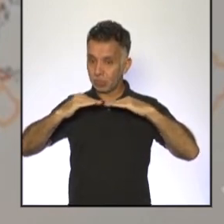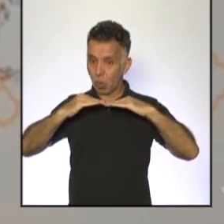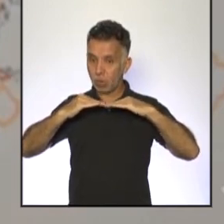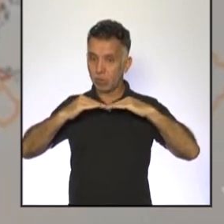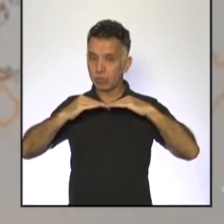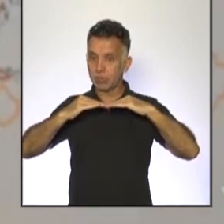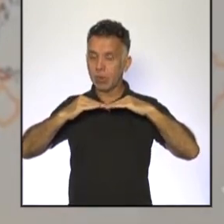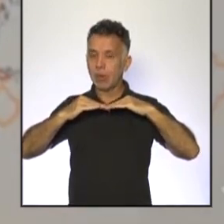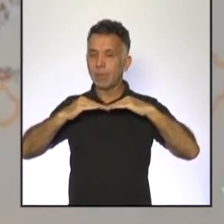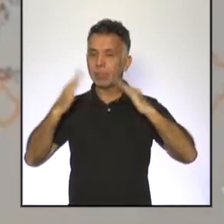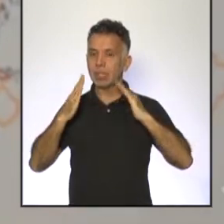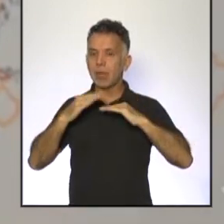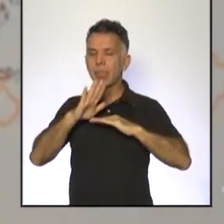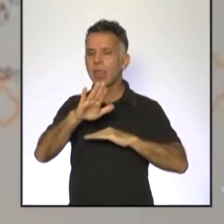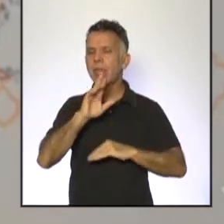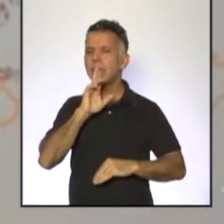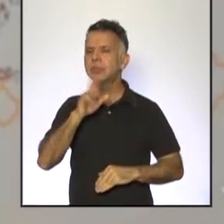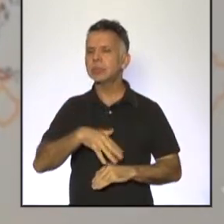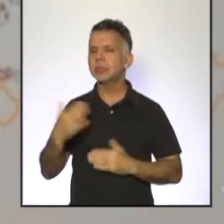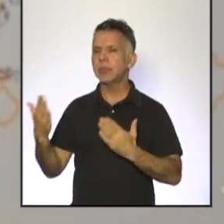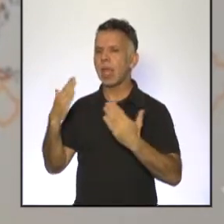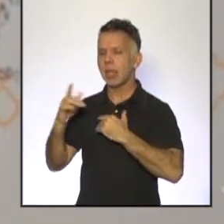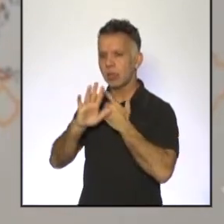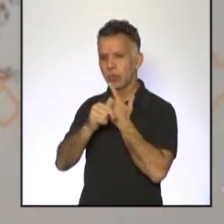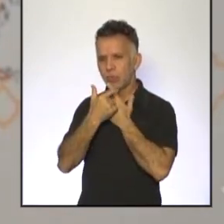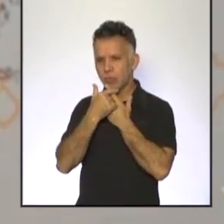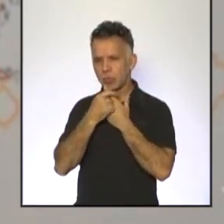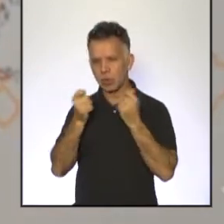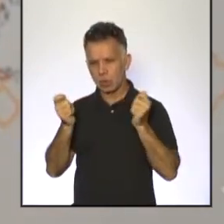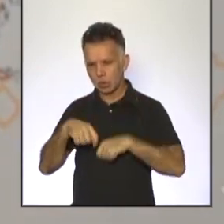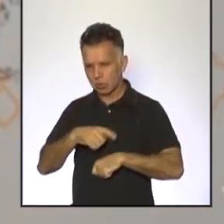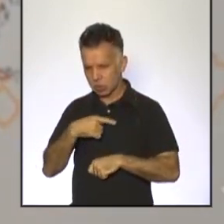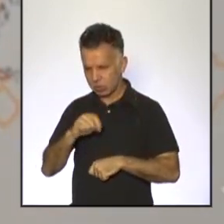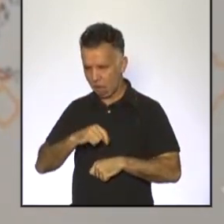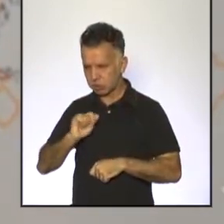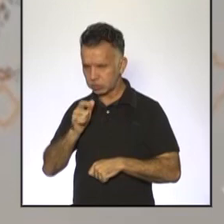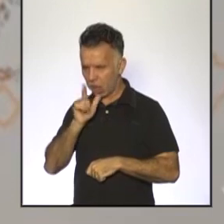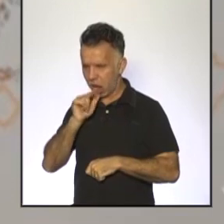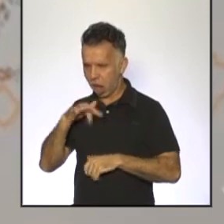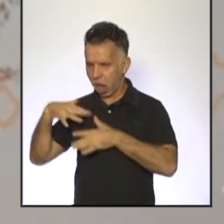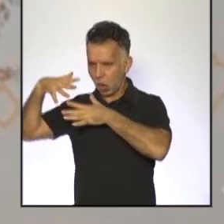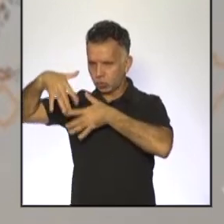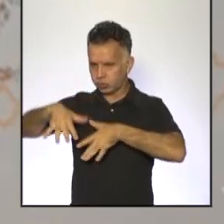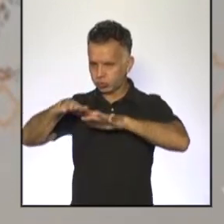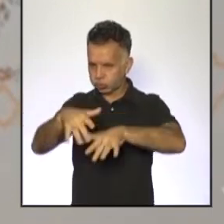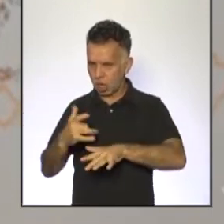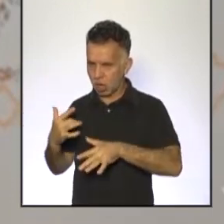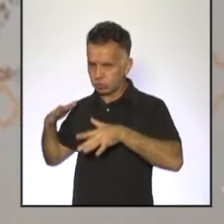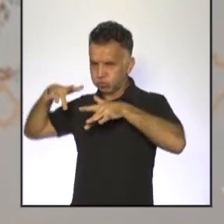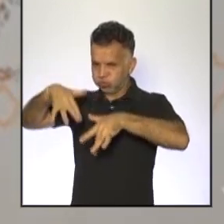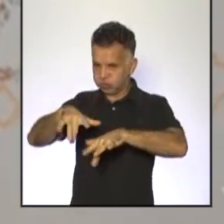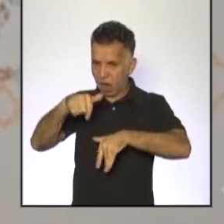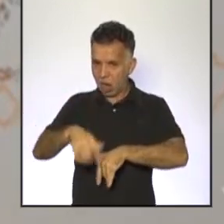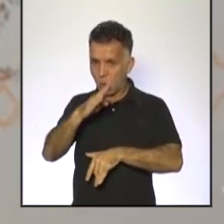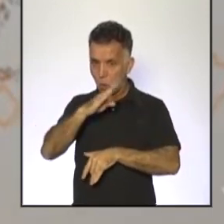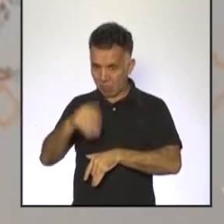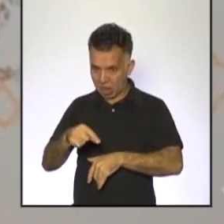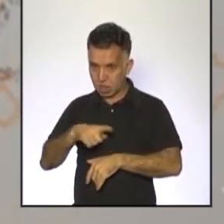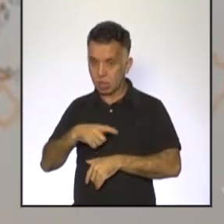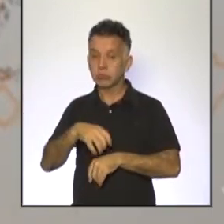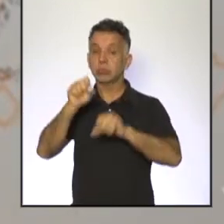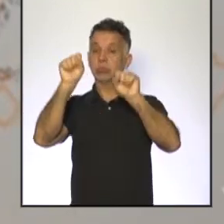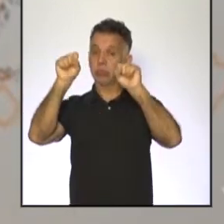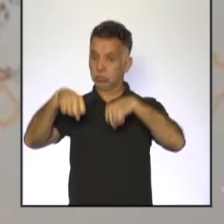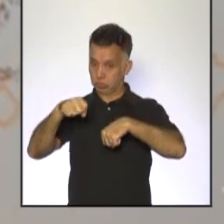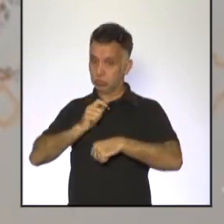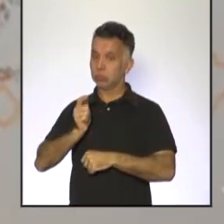responder essa última dúvida. Rafael mandando a dúvida aqui. Possibilidade de tsunami no Brasil? Sim, possibilidade sim. Já tivemos tsunamis no